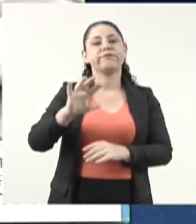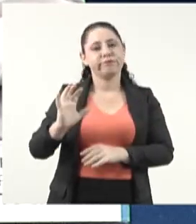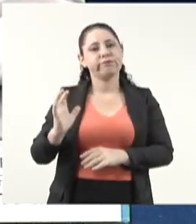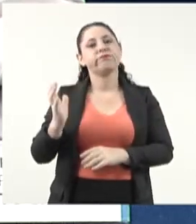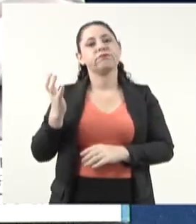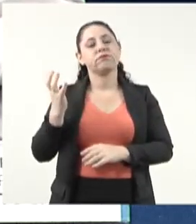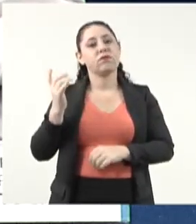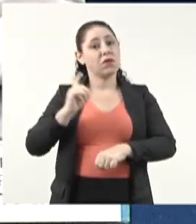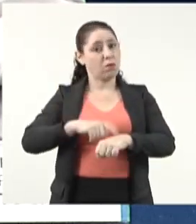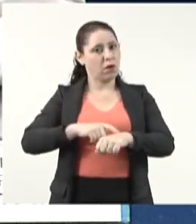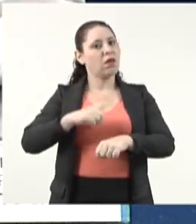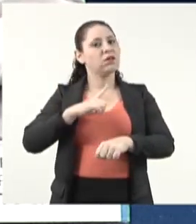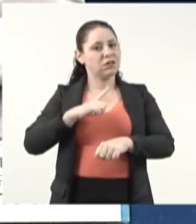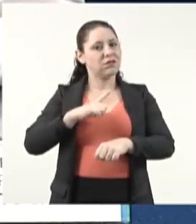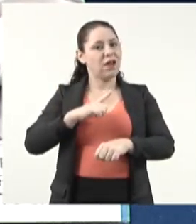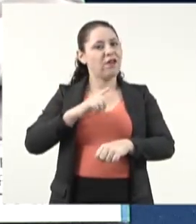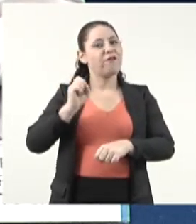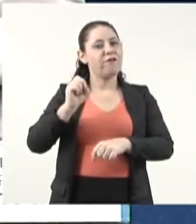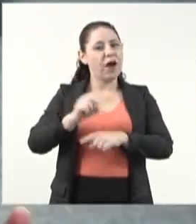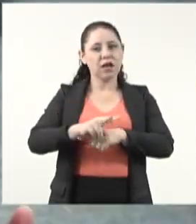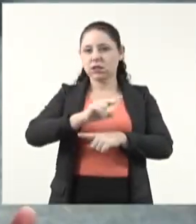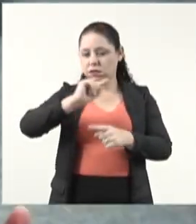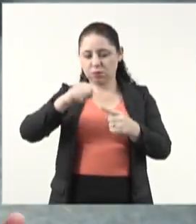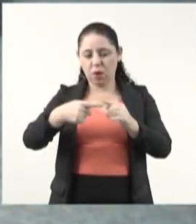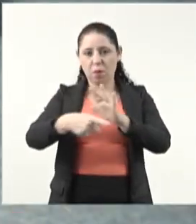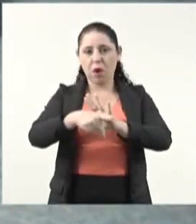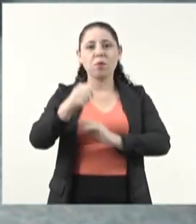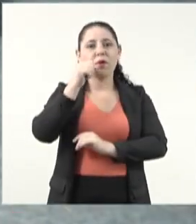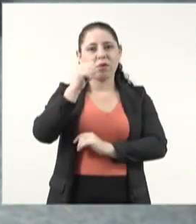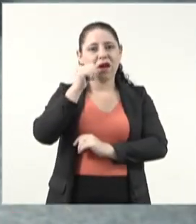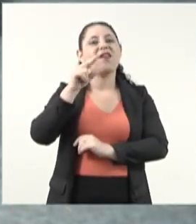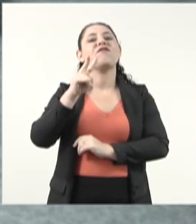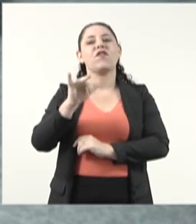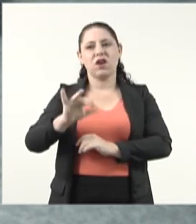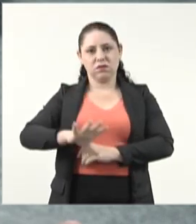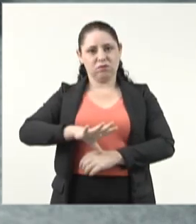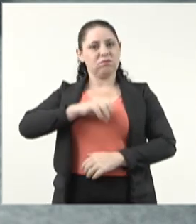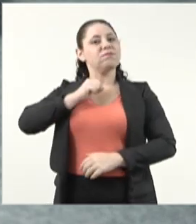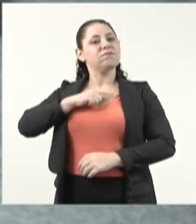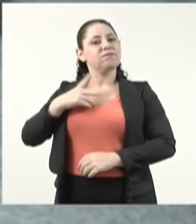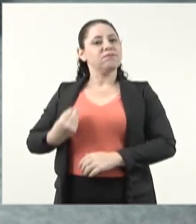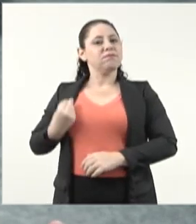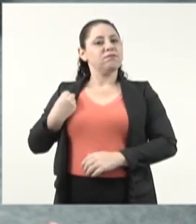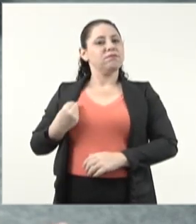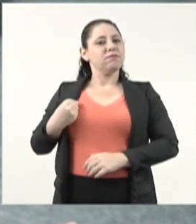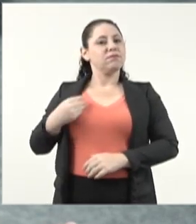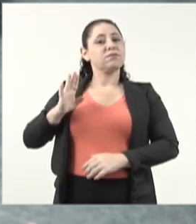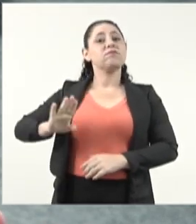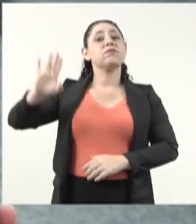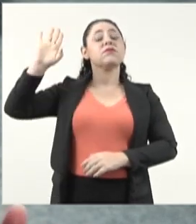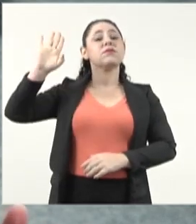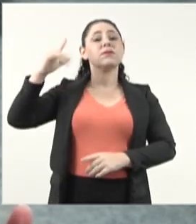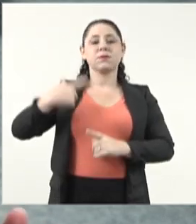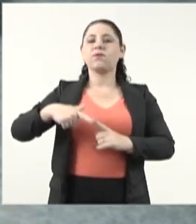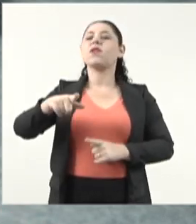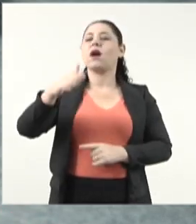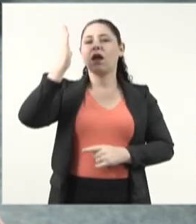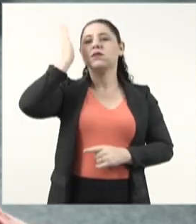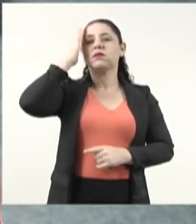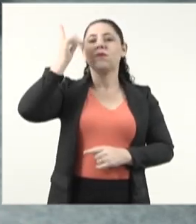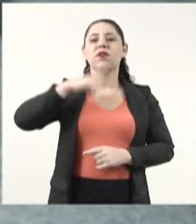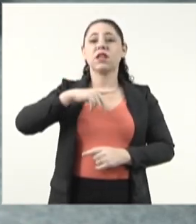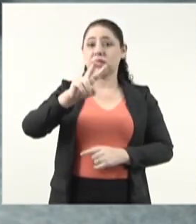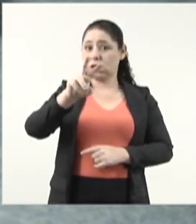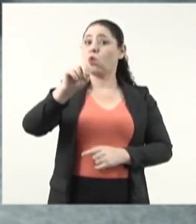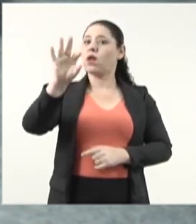acontece. A partir do momento que você tiver vagas específicas para as mulheres, vai encorajá-las para participar do processo eleitoral e disputar, porque elas sabem que vão